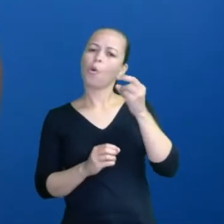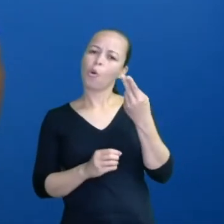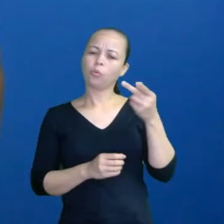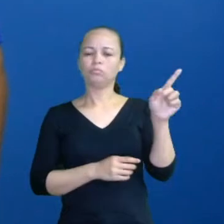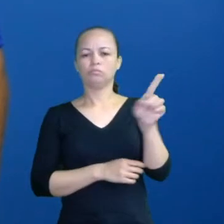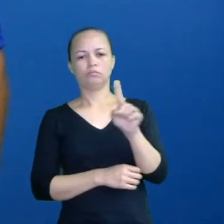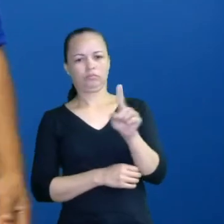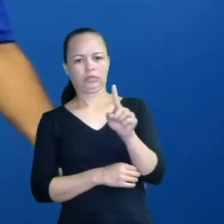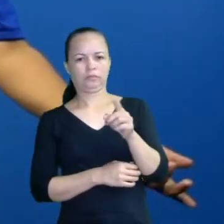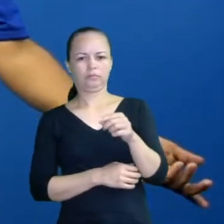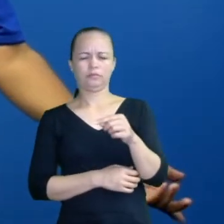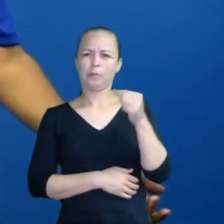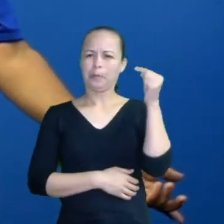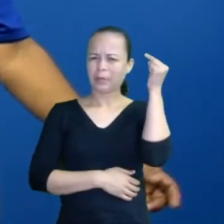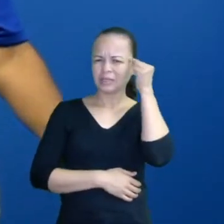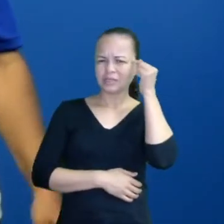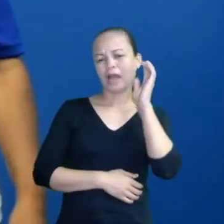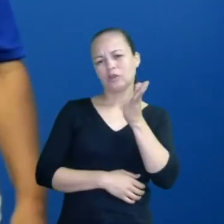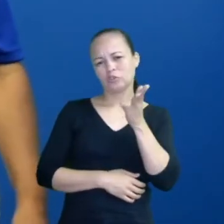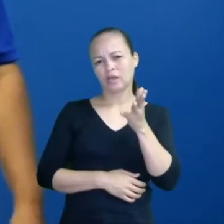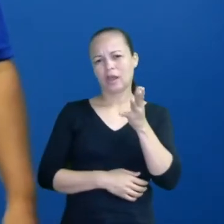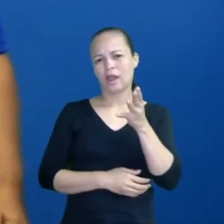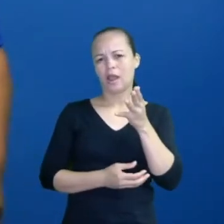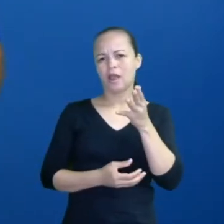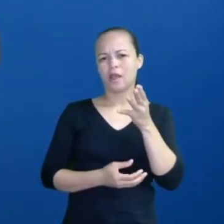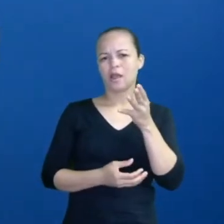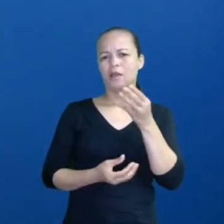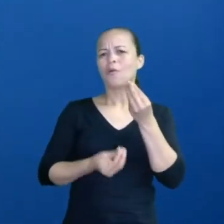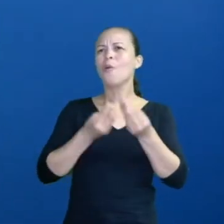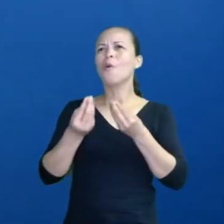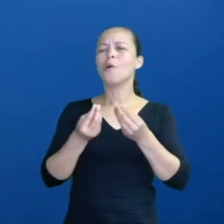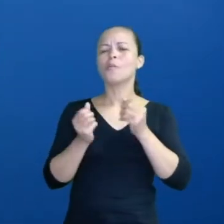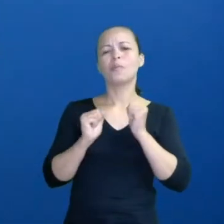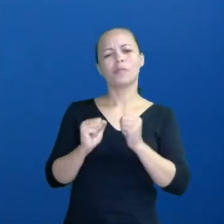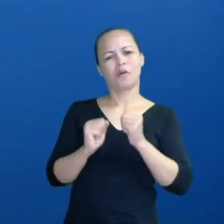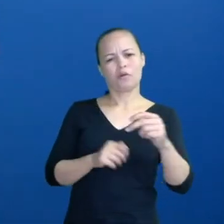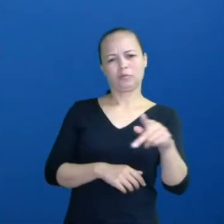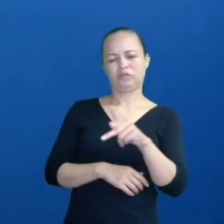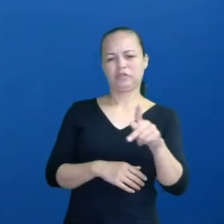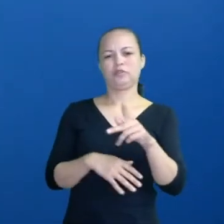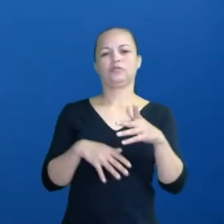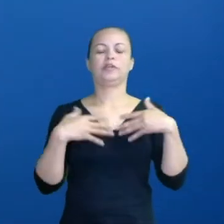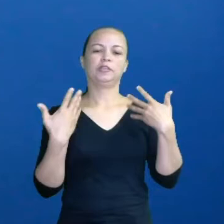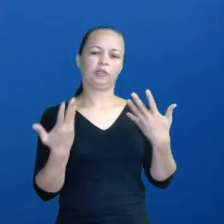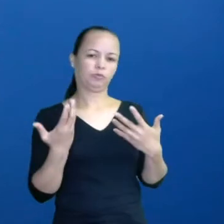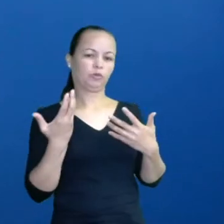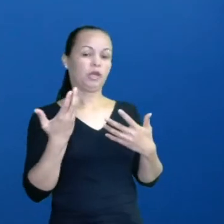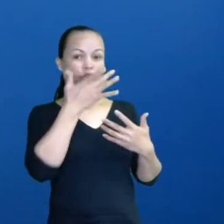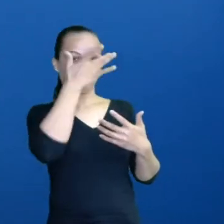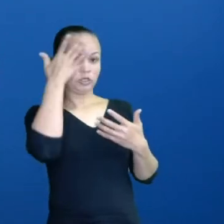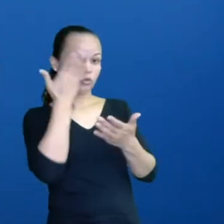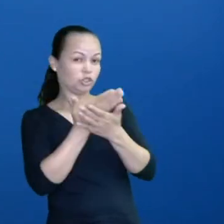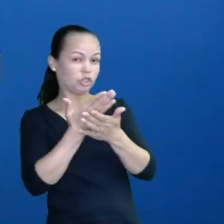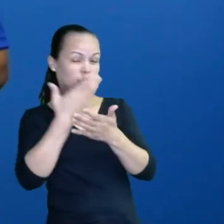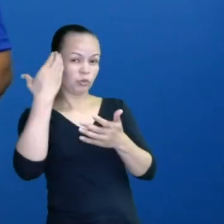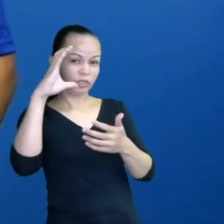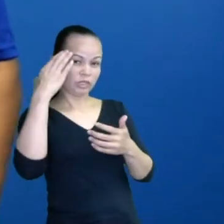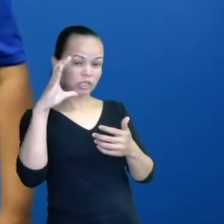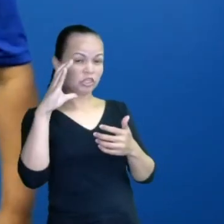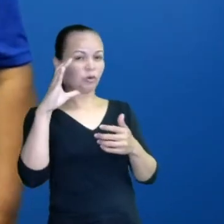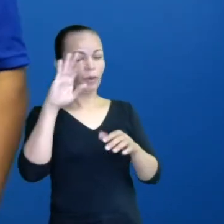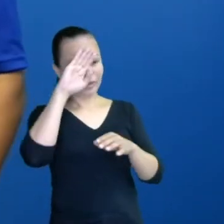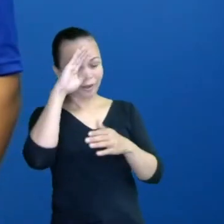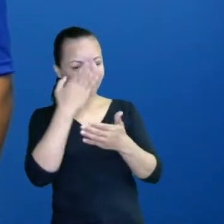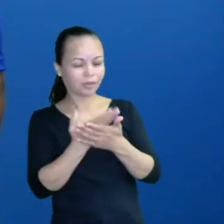Já pensaram? Como é que pode, professora? Pois é, os cientistas ainda não têm um consenso, uns acreditam que são seres vivos, outros